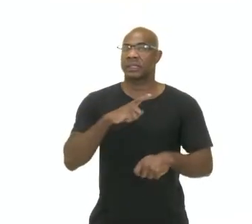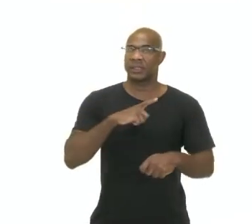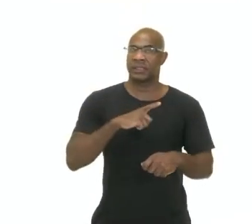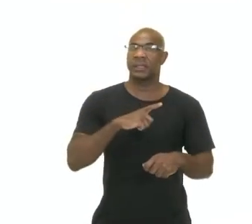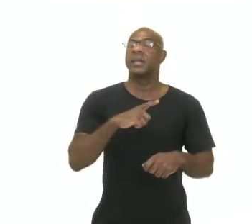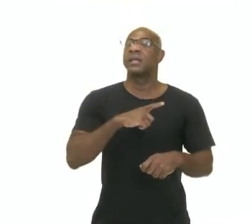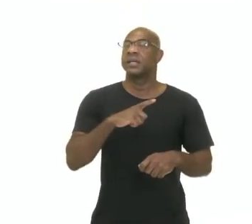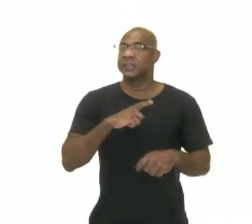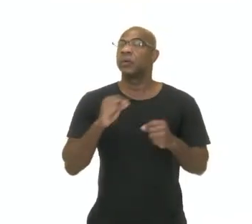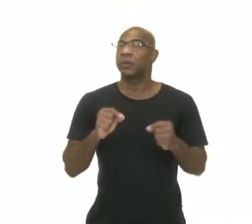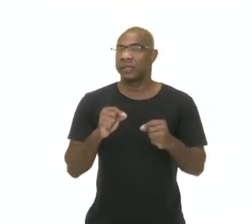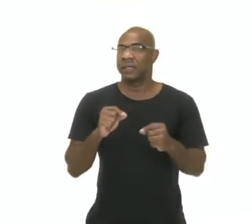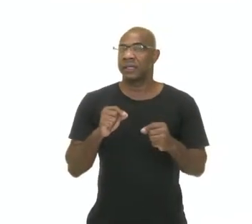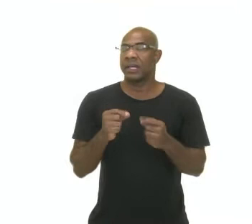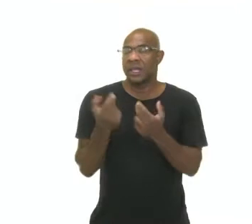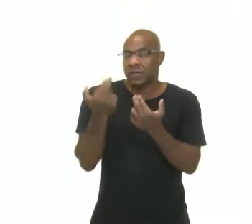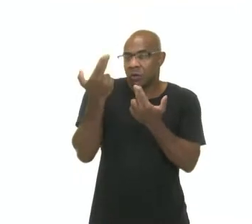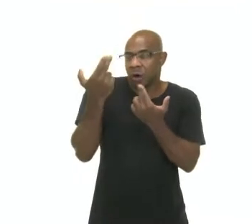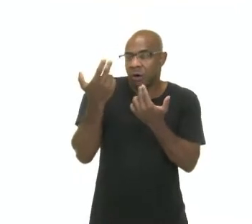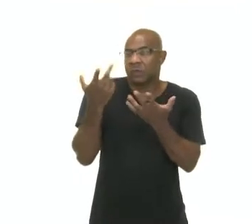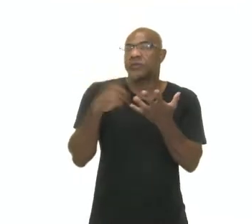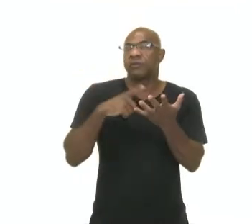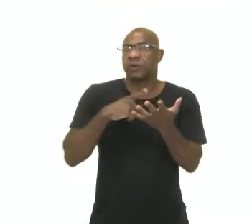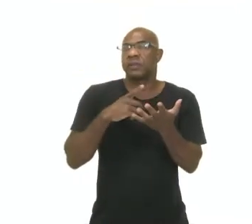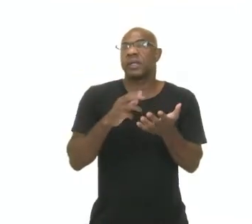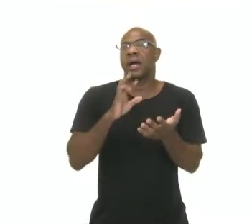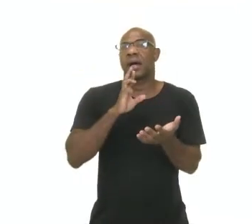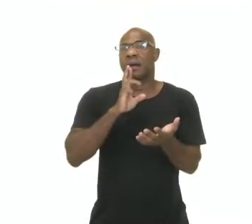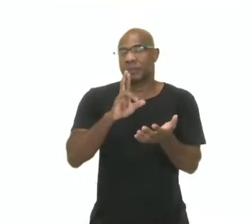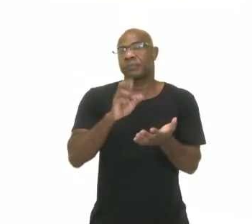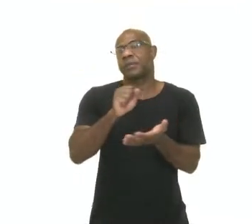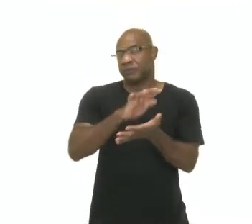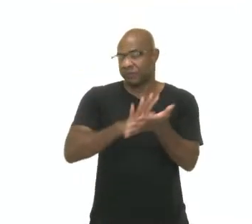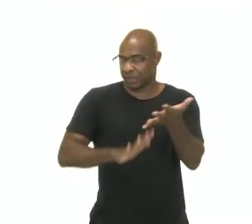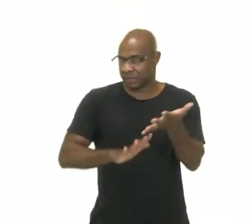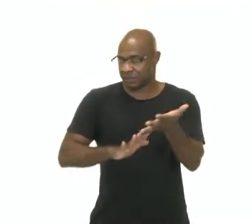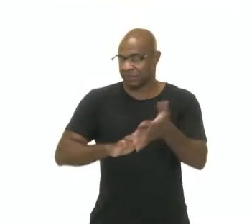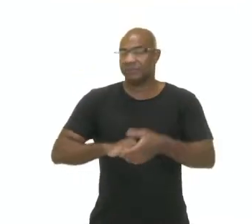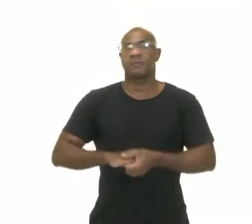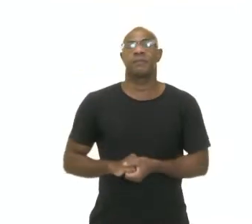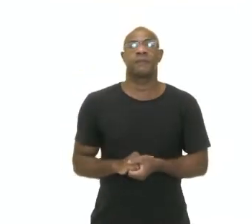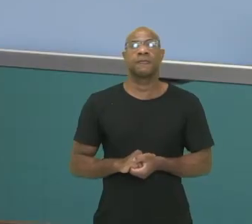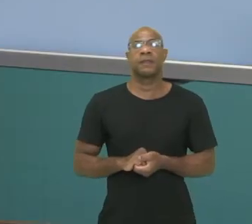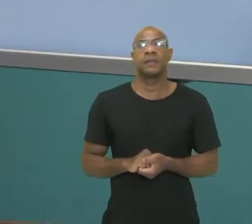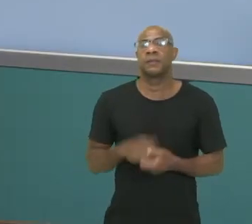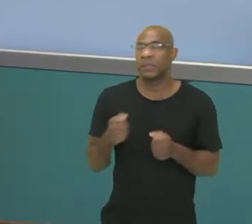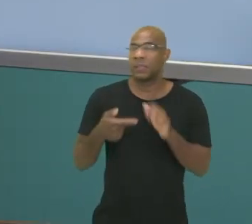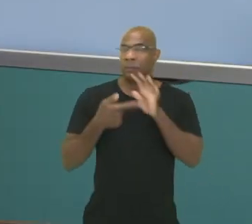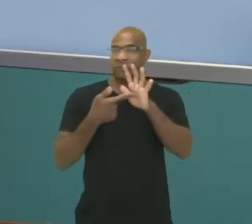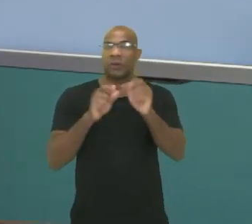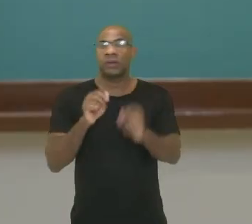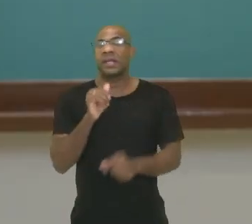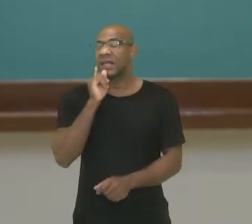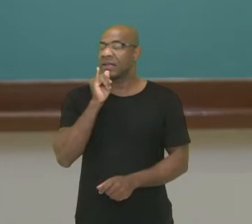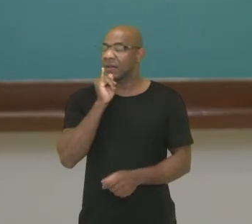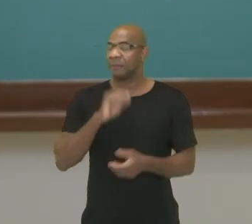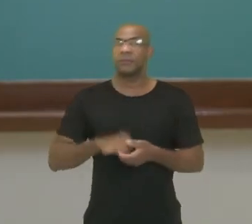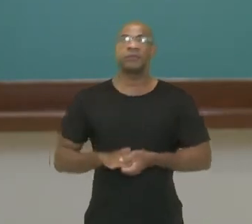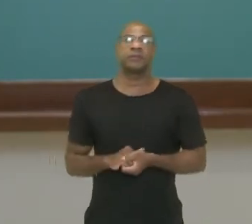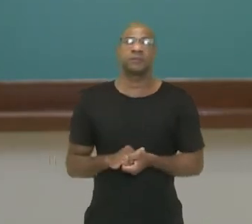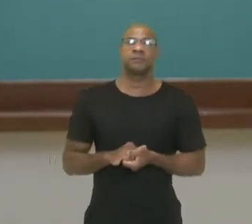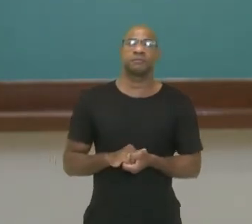enunciado, ou seja, é necessário pensar sobre o caso brasileiro, citando os exemplos. Bacana, pessoal? Vamos lá?